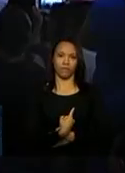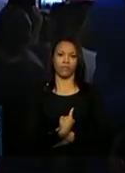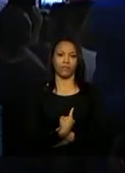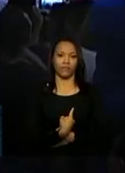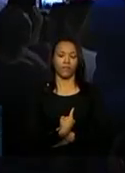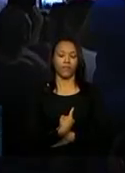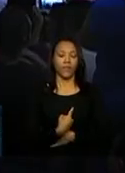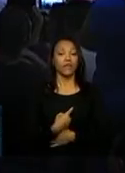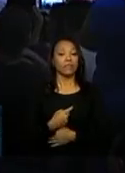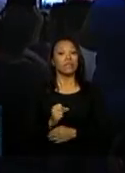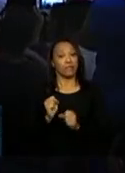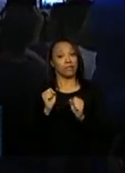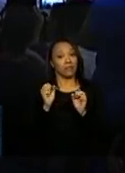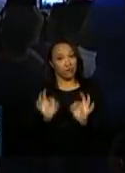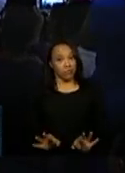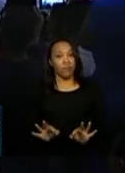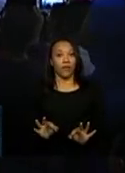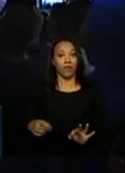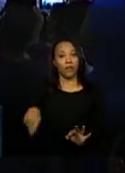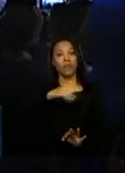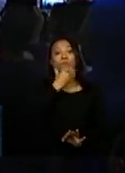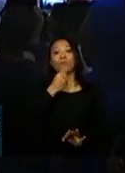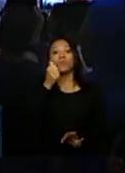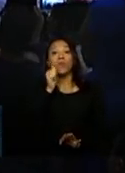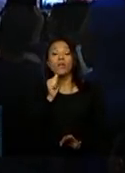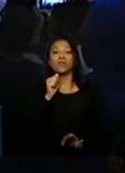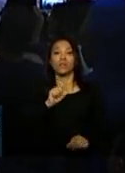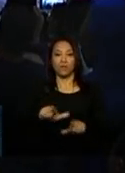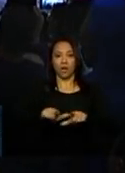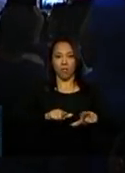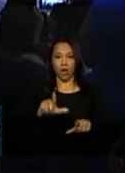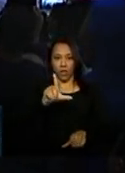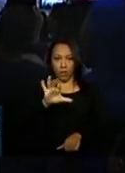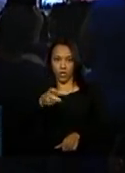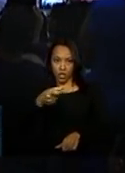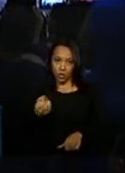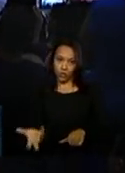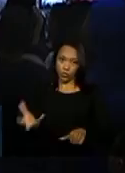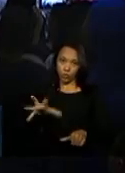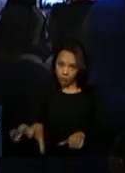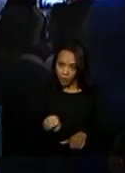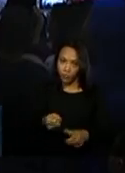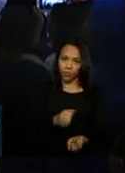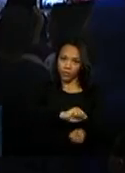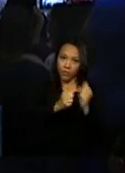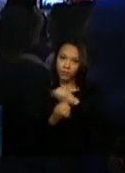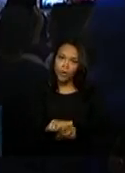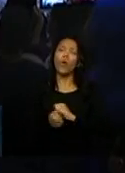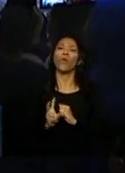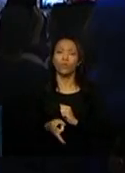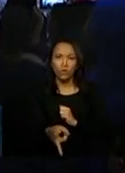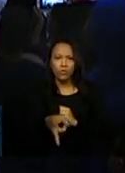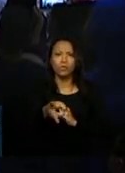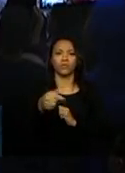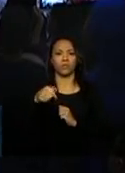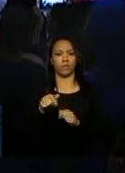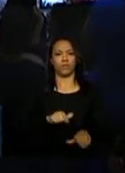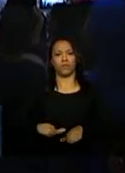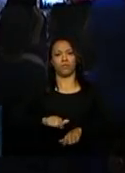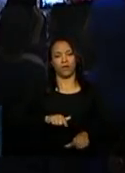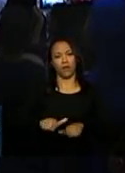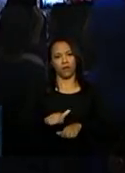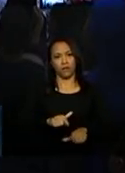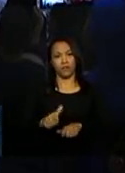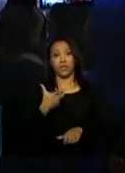de fato, os catadores e catadoras continuem sendo protagonistas desse processo. Que os catadores e